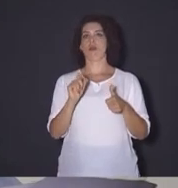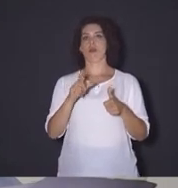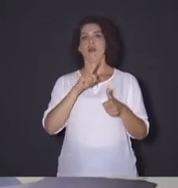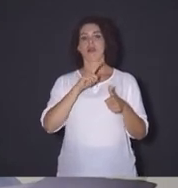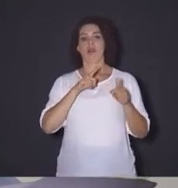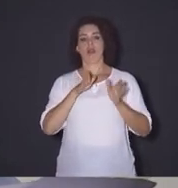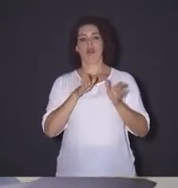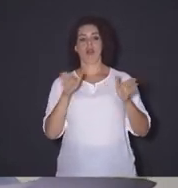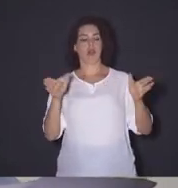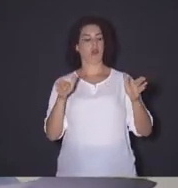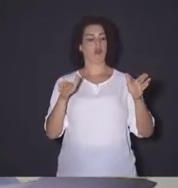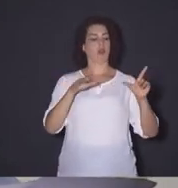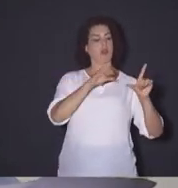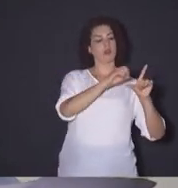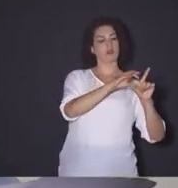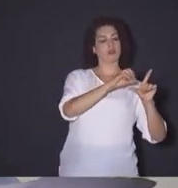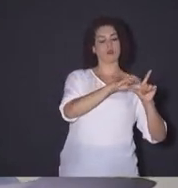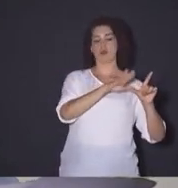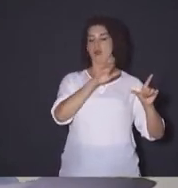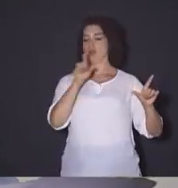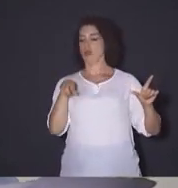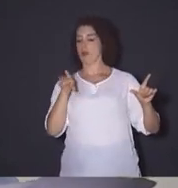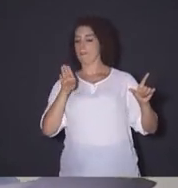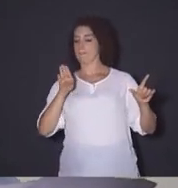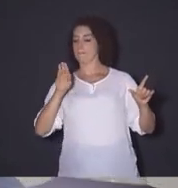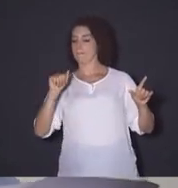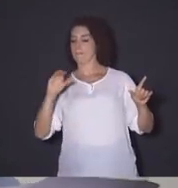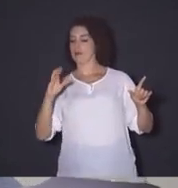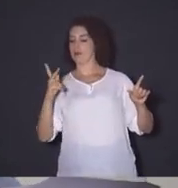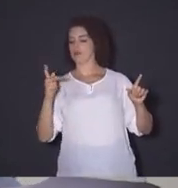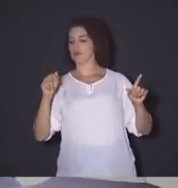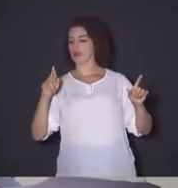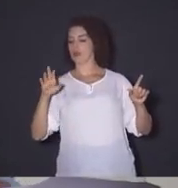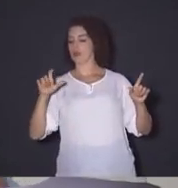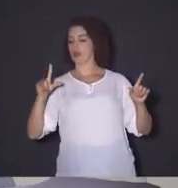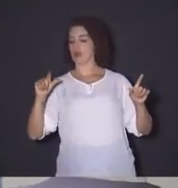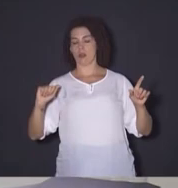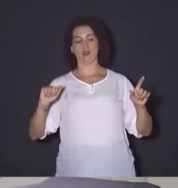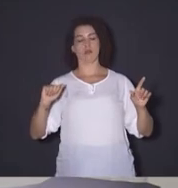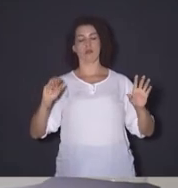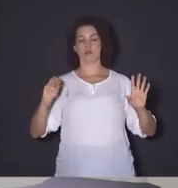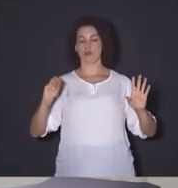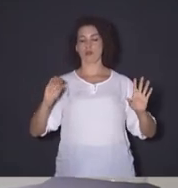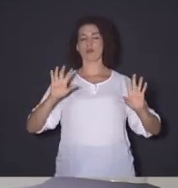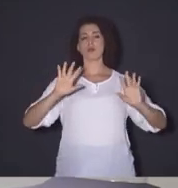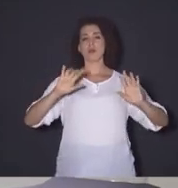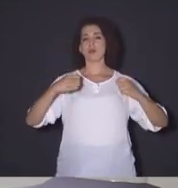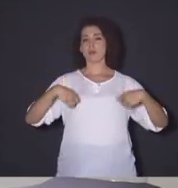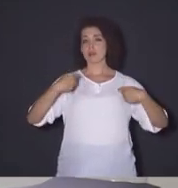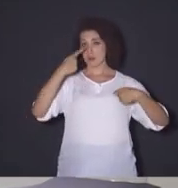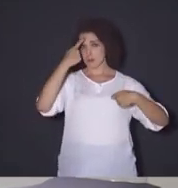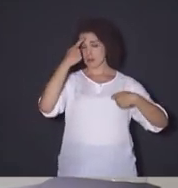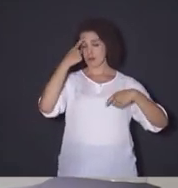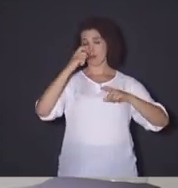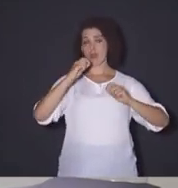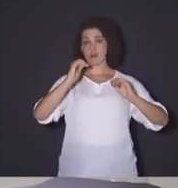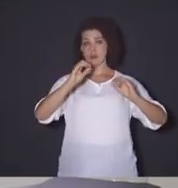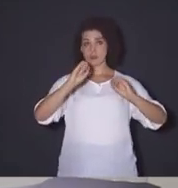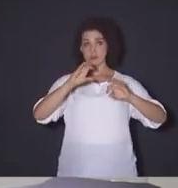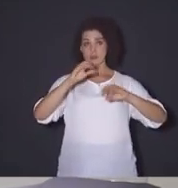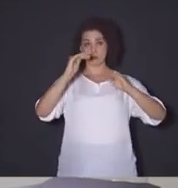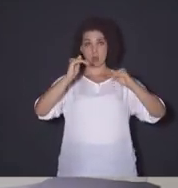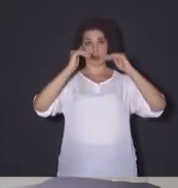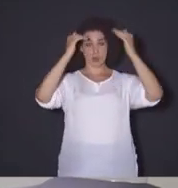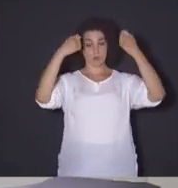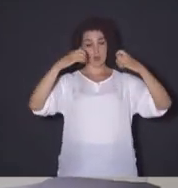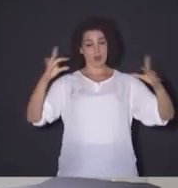bacharelado e licenciatura nós precisamos pensar há um esforço na educação superior em que haja uma integração maior então que